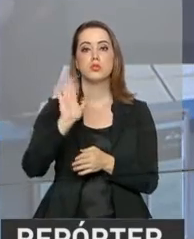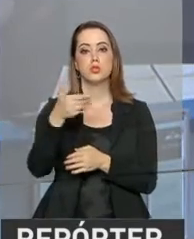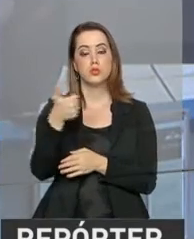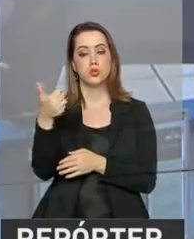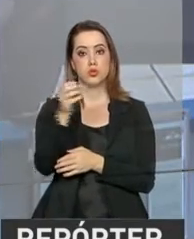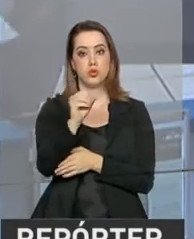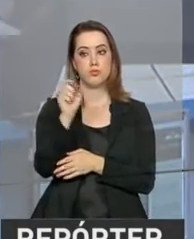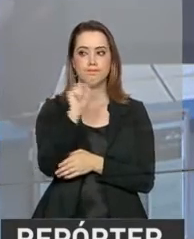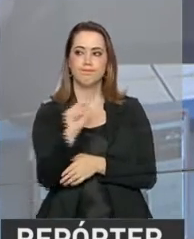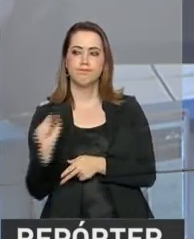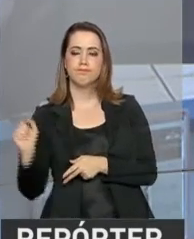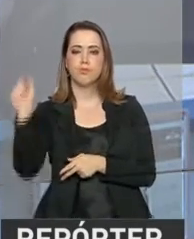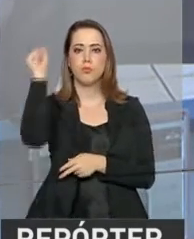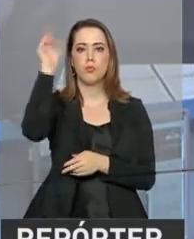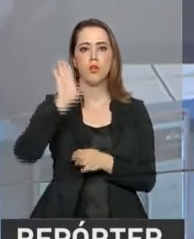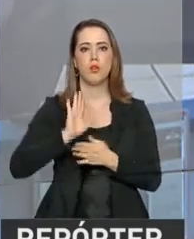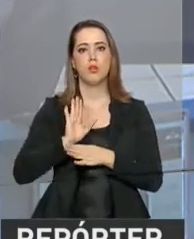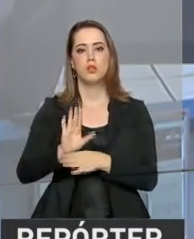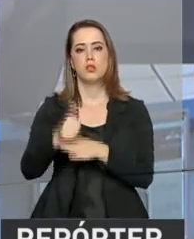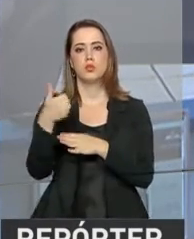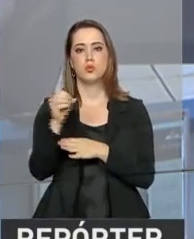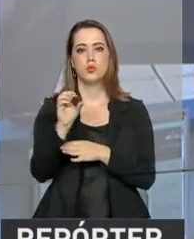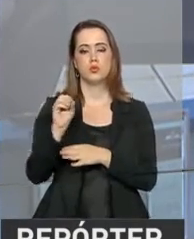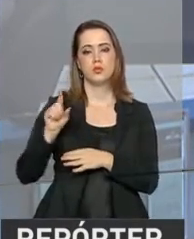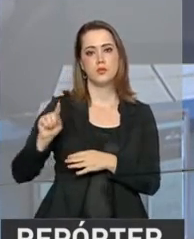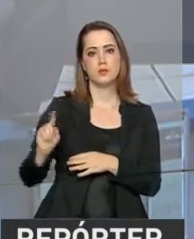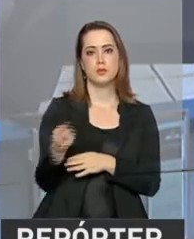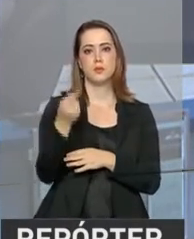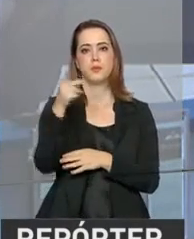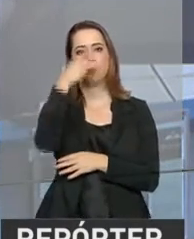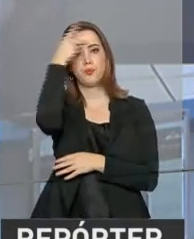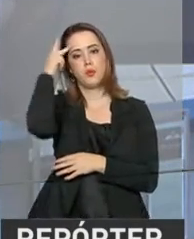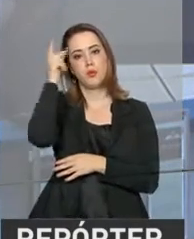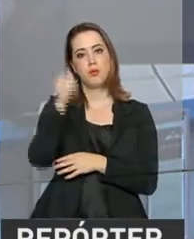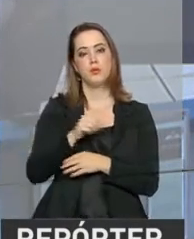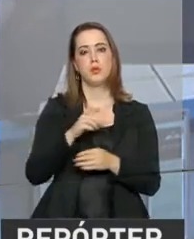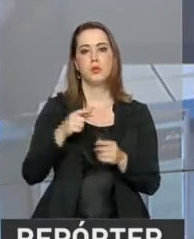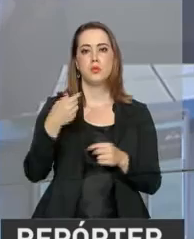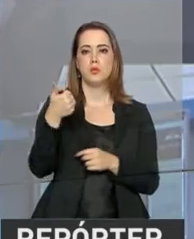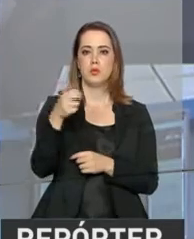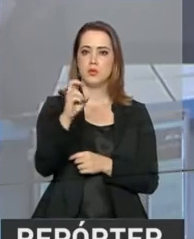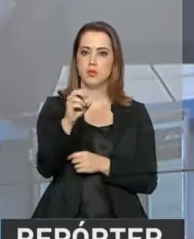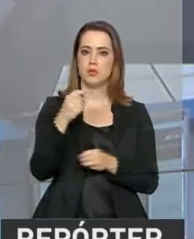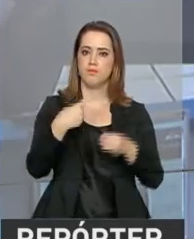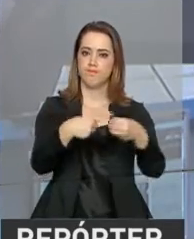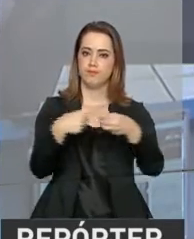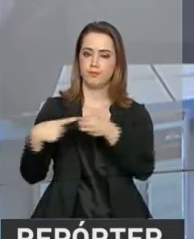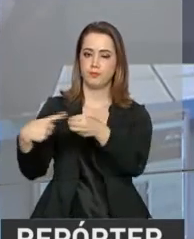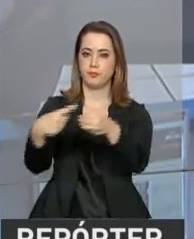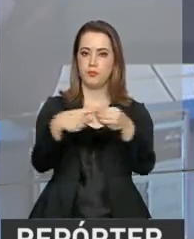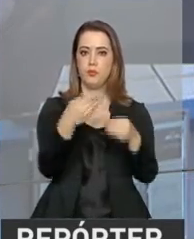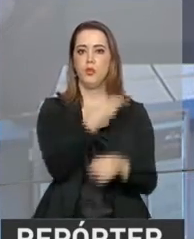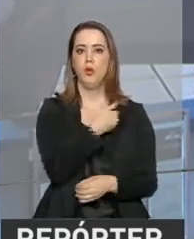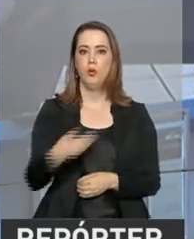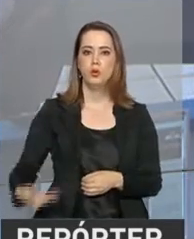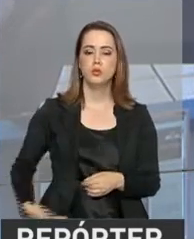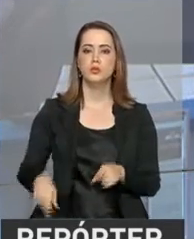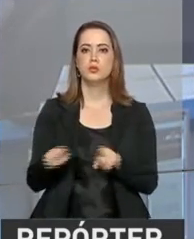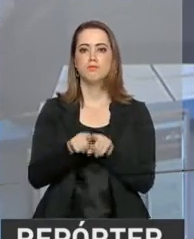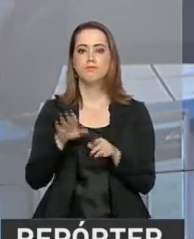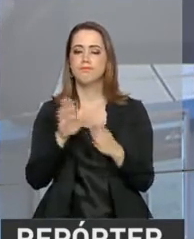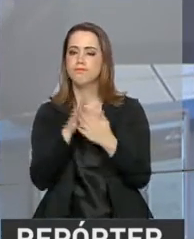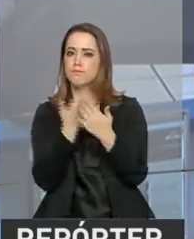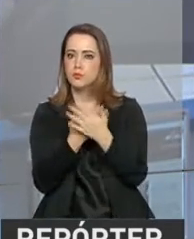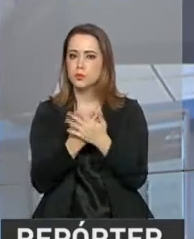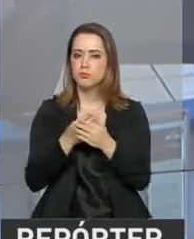estados e beneficia cerca de 100 mil pessoas distribuídas em 150 comunidades o governo também estuda expandir a iniciativa